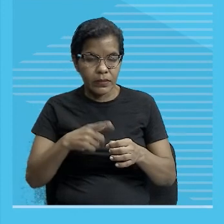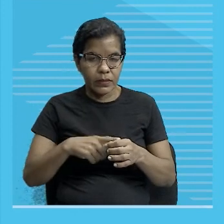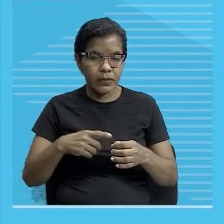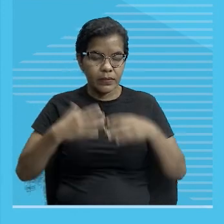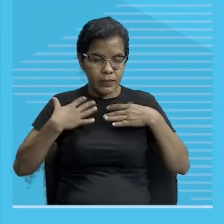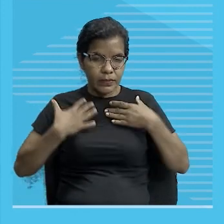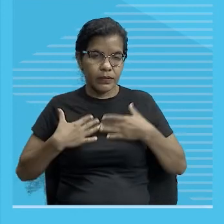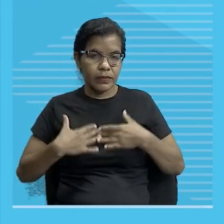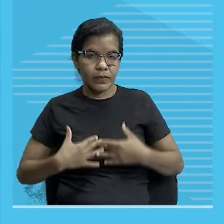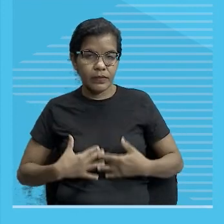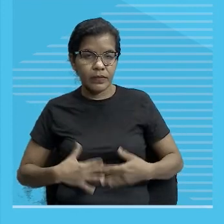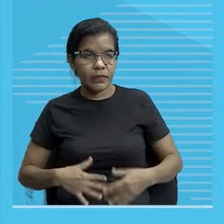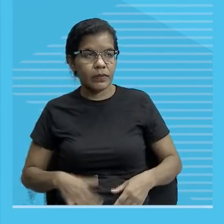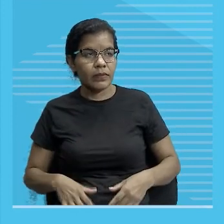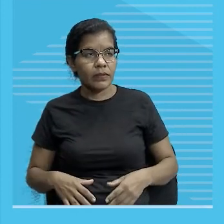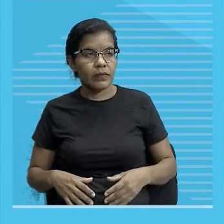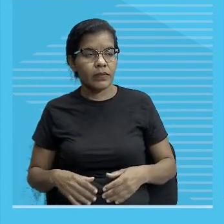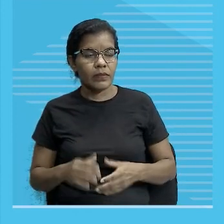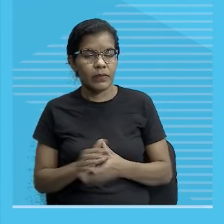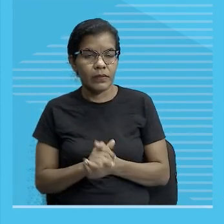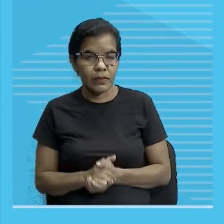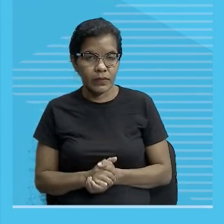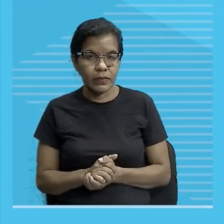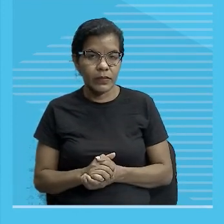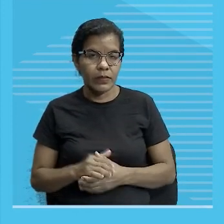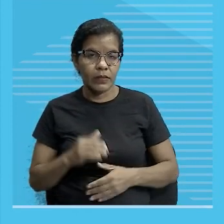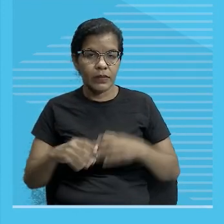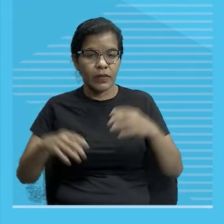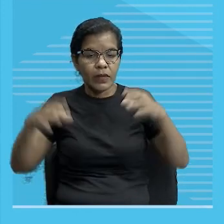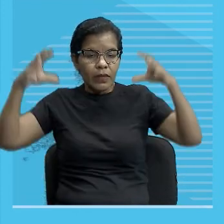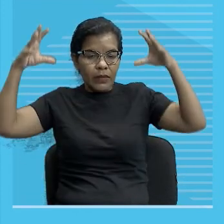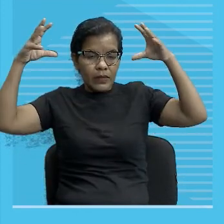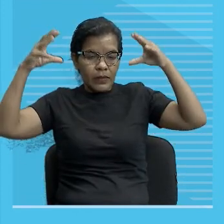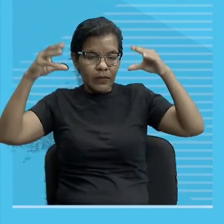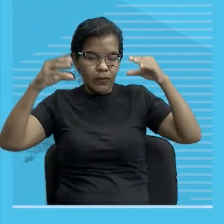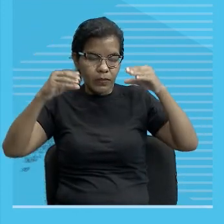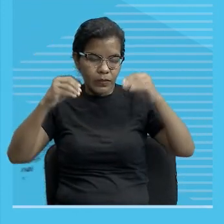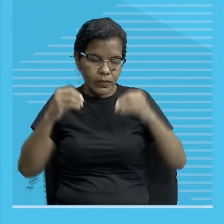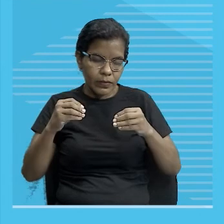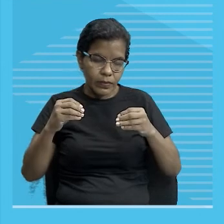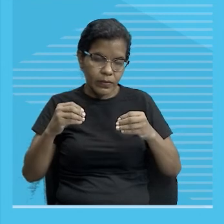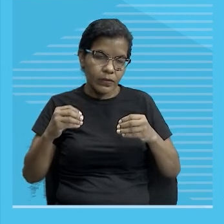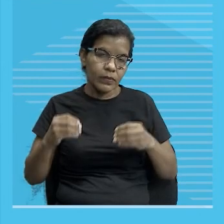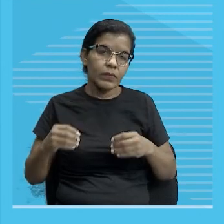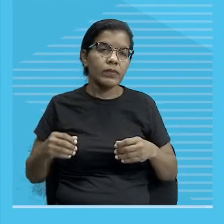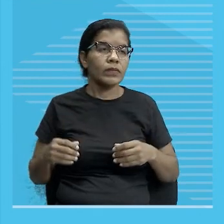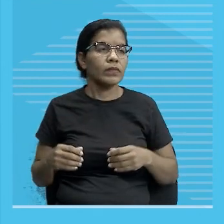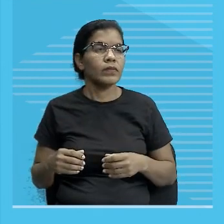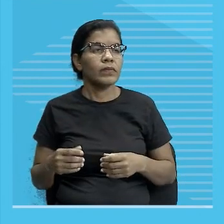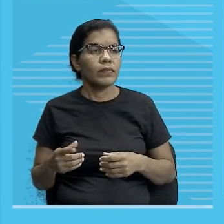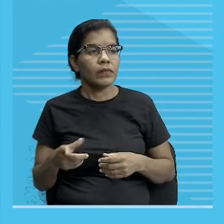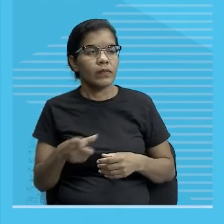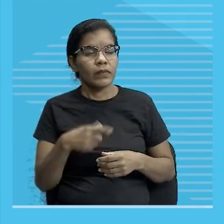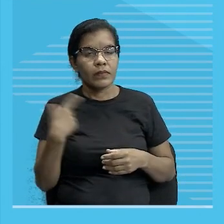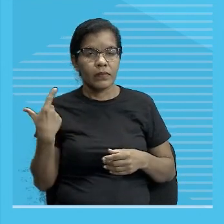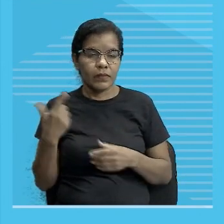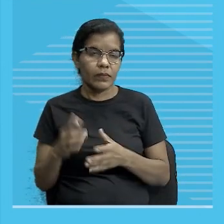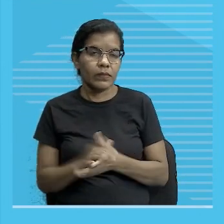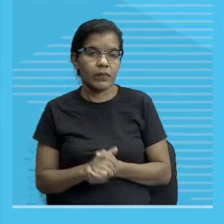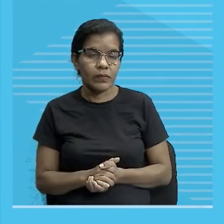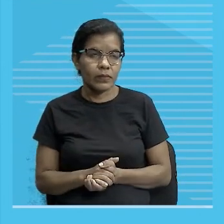A cidade se acalma à medida que escurece. Essa expressãozinha que você está vendo aí, sublinhada